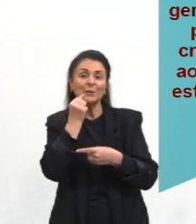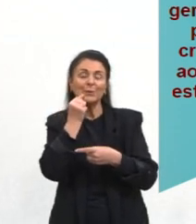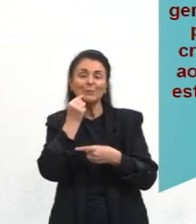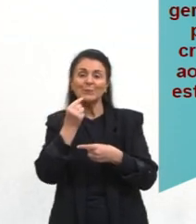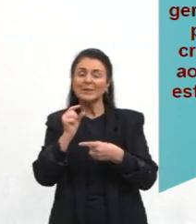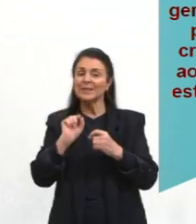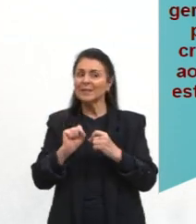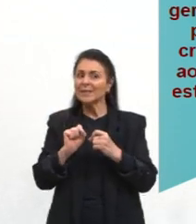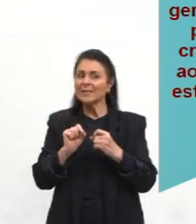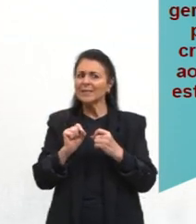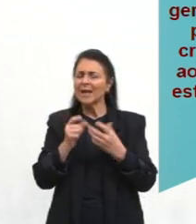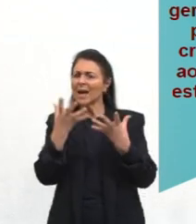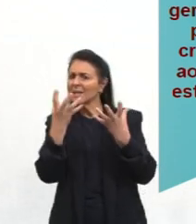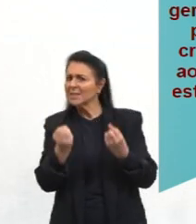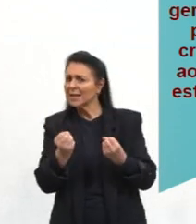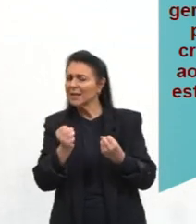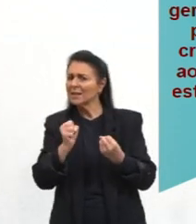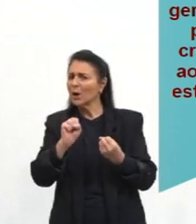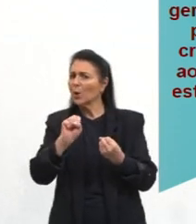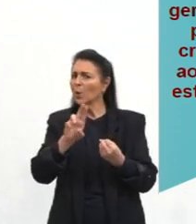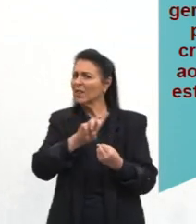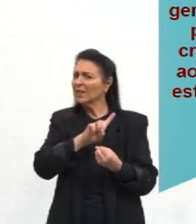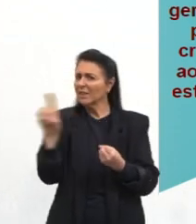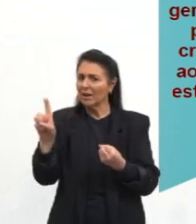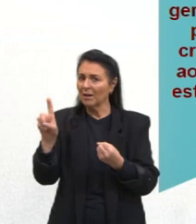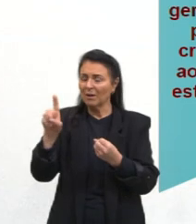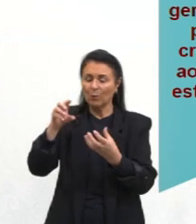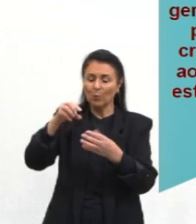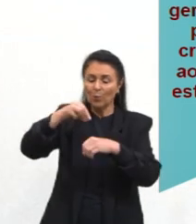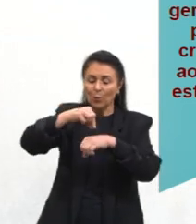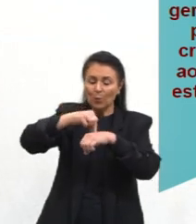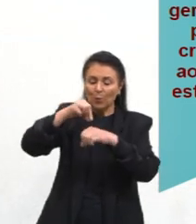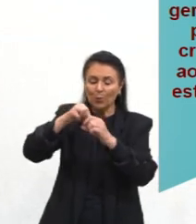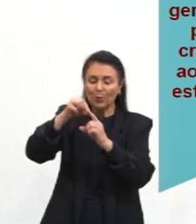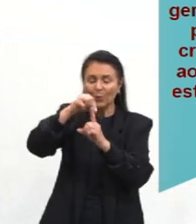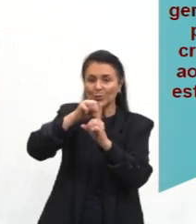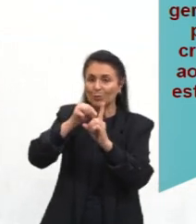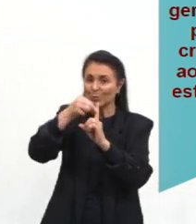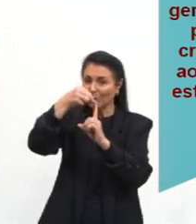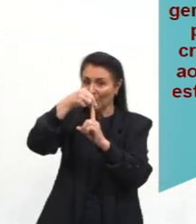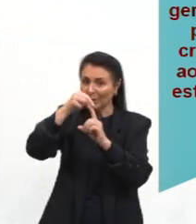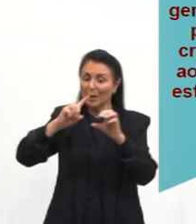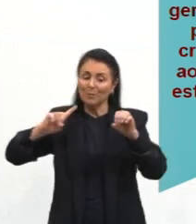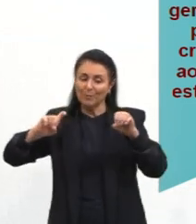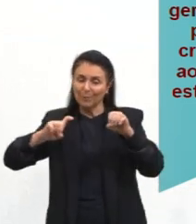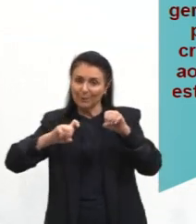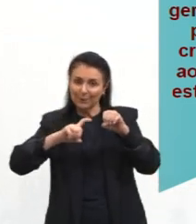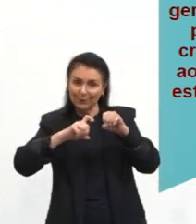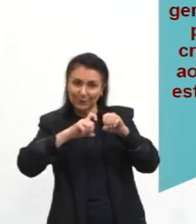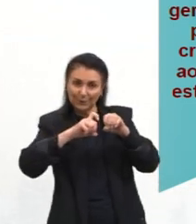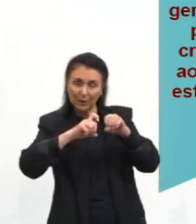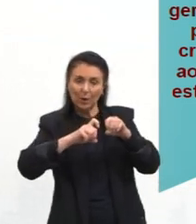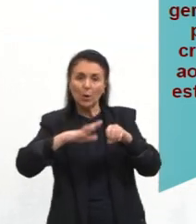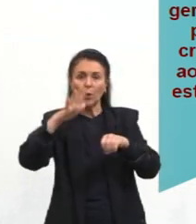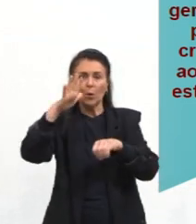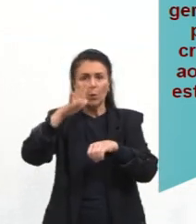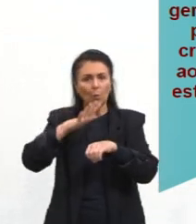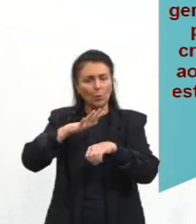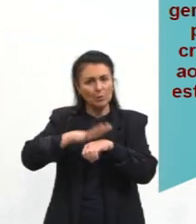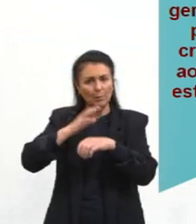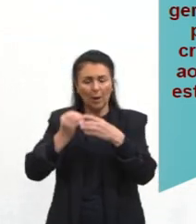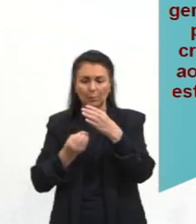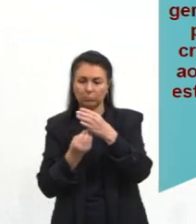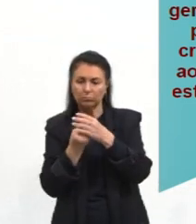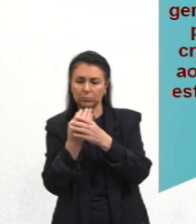se ele vai essa aquele grão de pólen vai ser fertilizado não bom então os mais vigorosos e